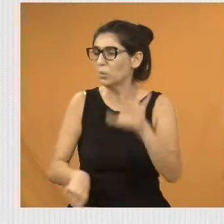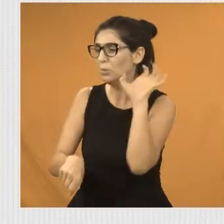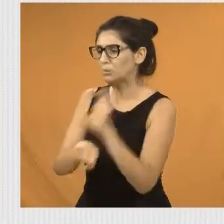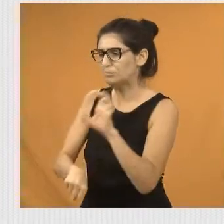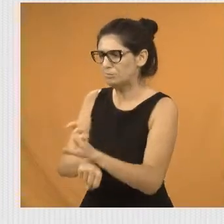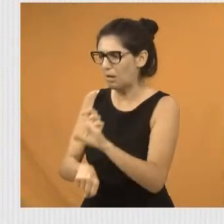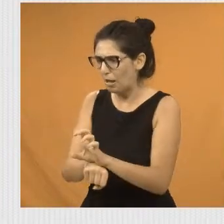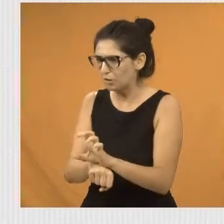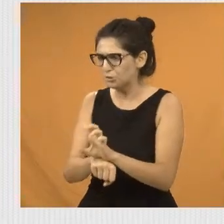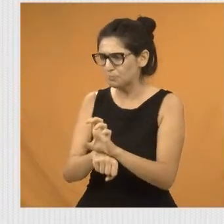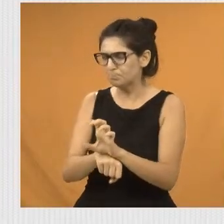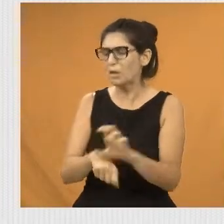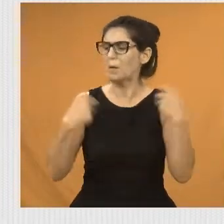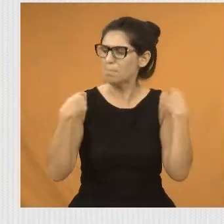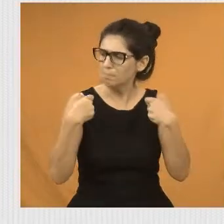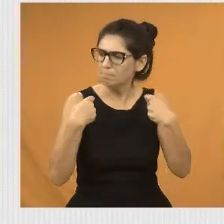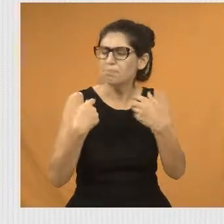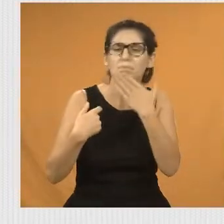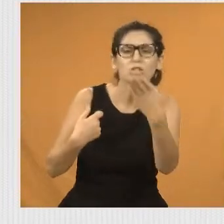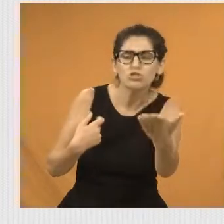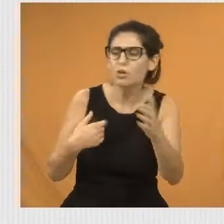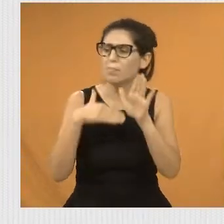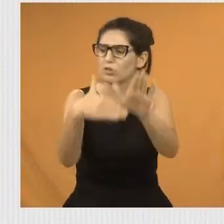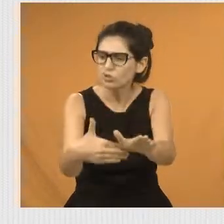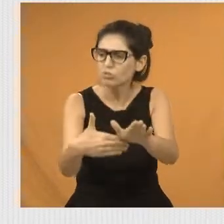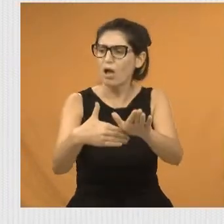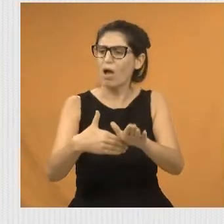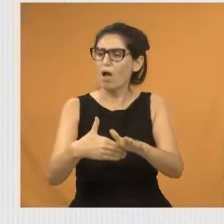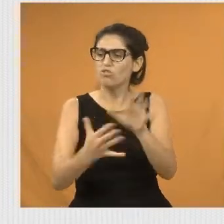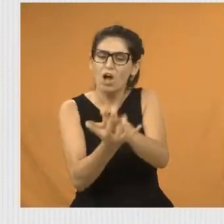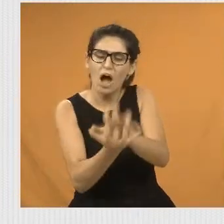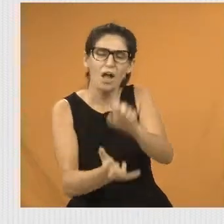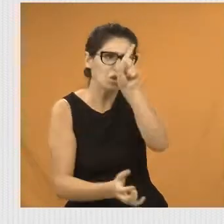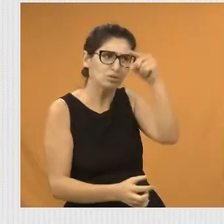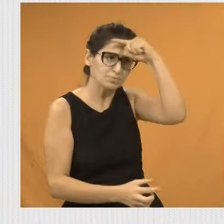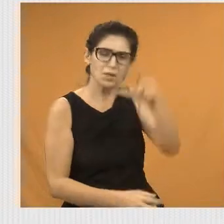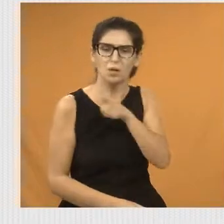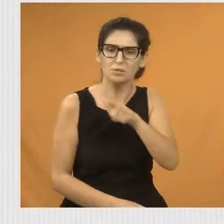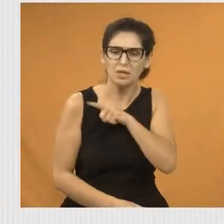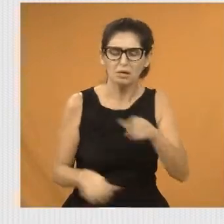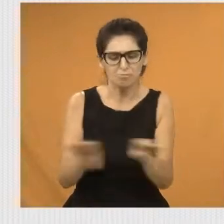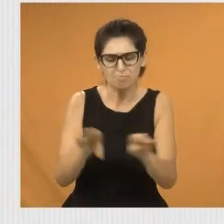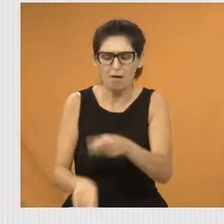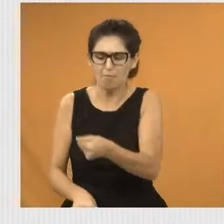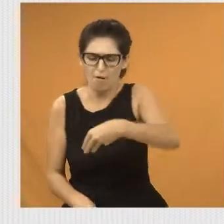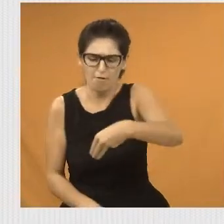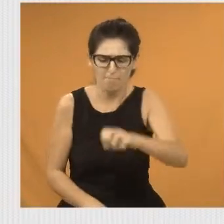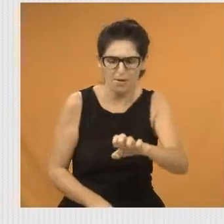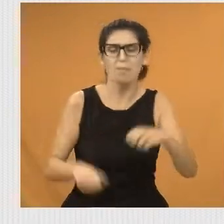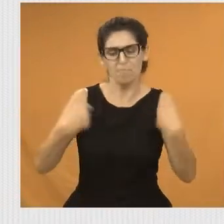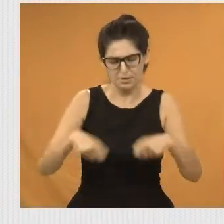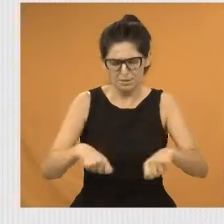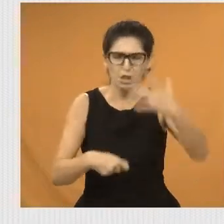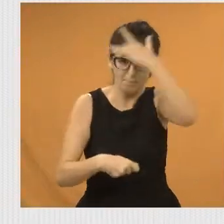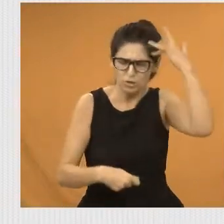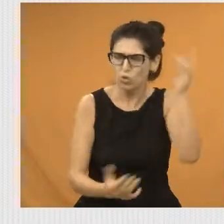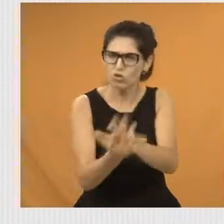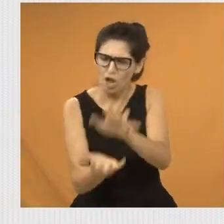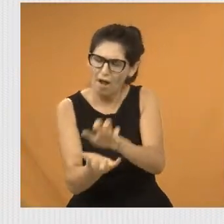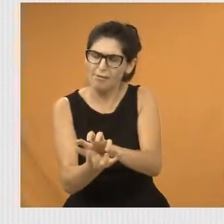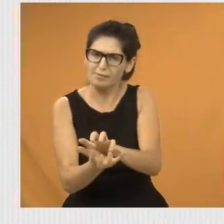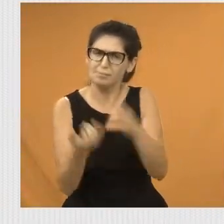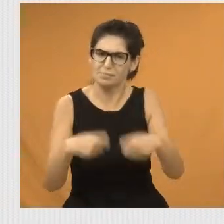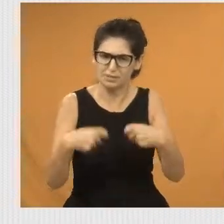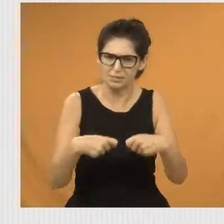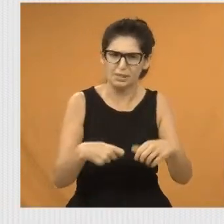estado instale aqui em Jacareí um hospital regional e um AME aqui para os nossos munícipes de Jacareí e das